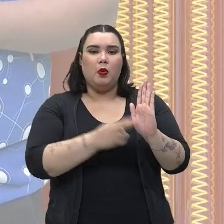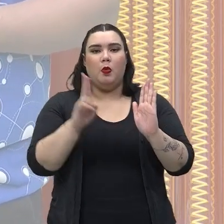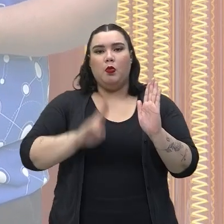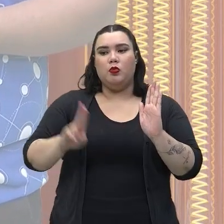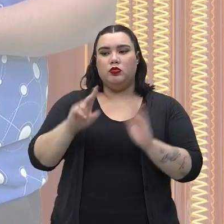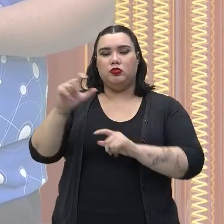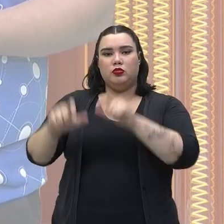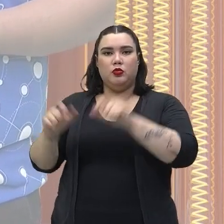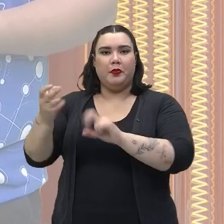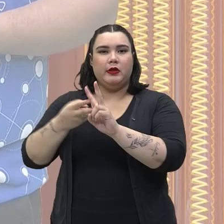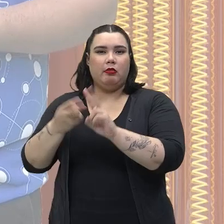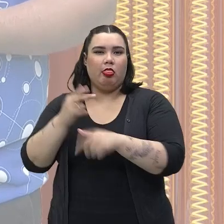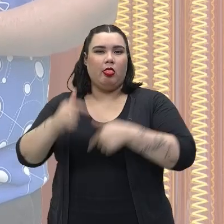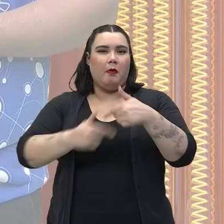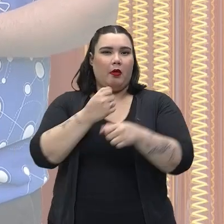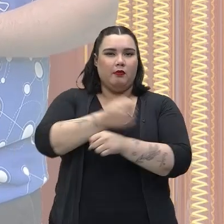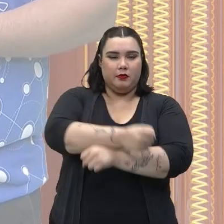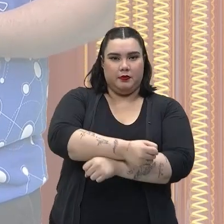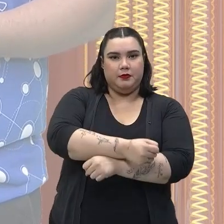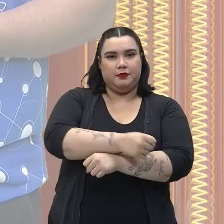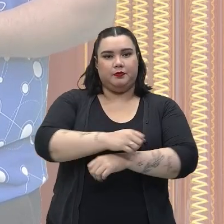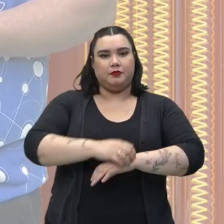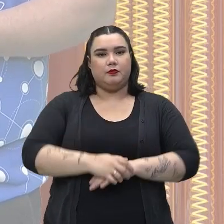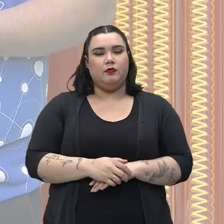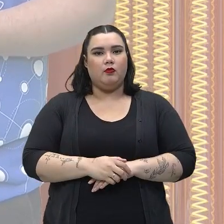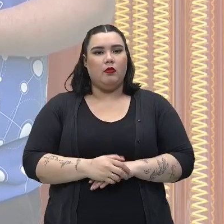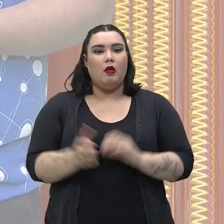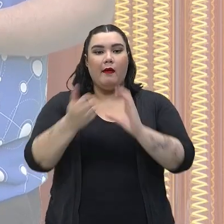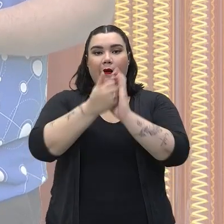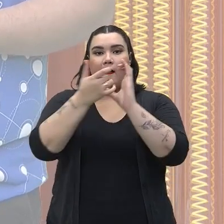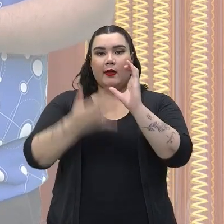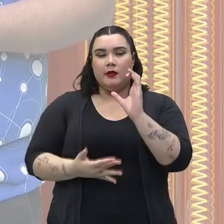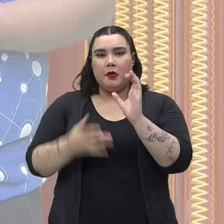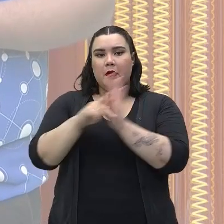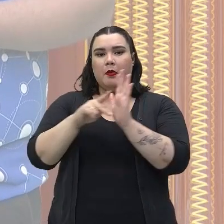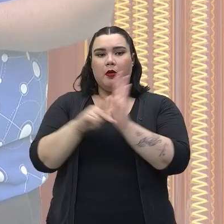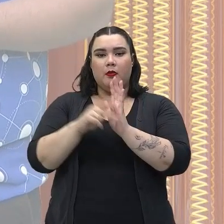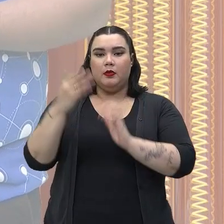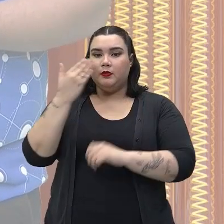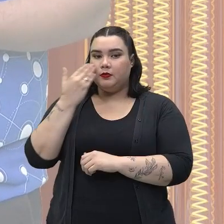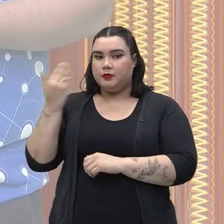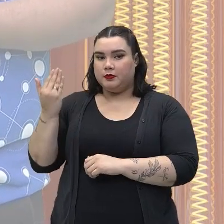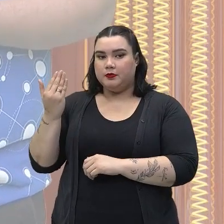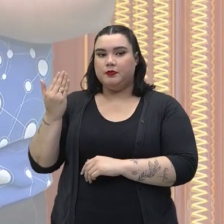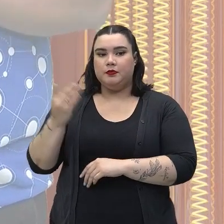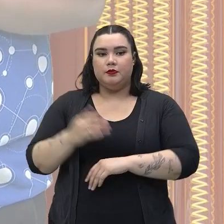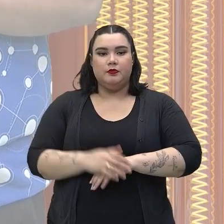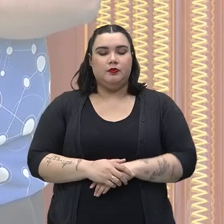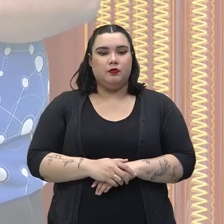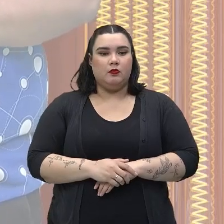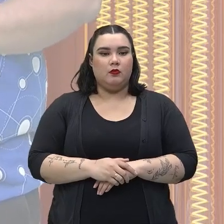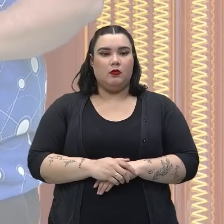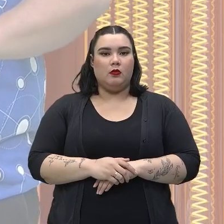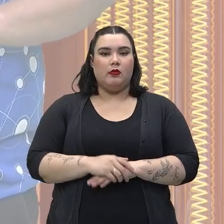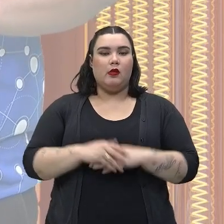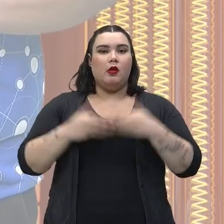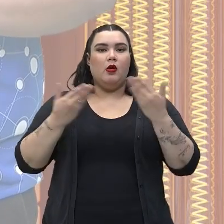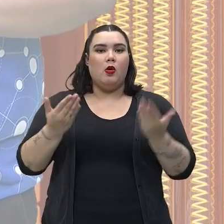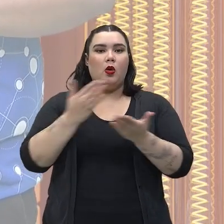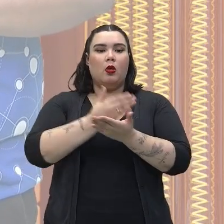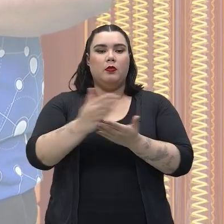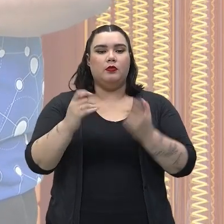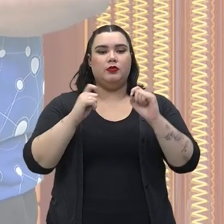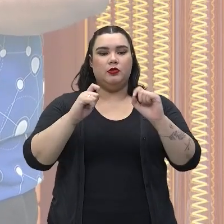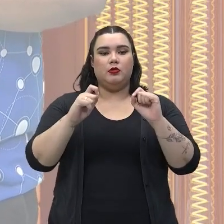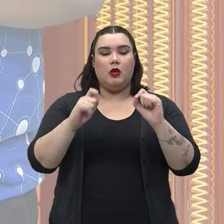de obra indígena. Então, características do Diretório Pombalino, vamos verificar um pouco a respeito. Então, primeiro nós vamos ter ali chamado